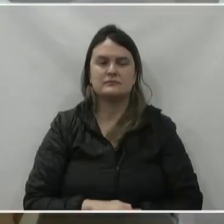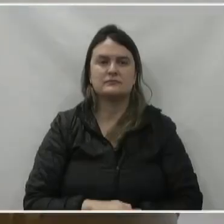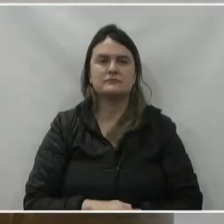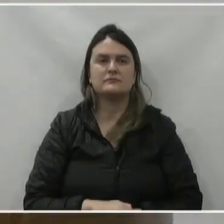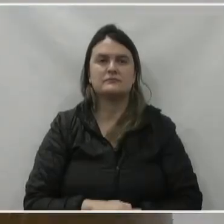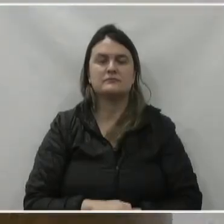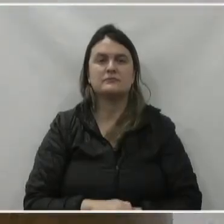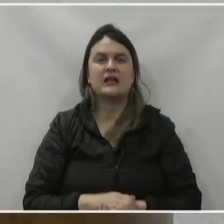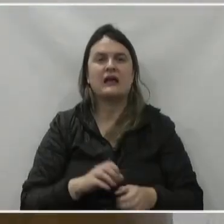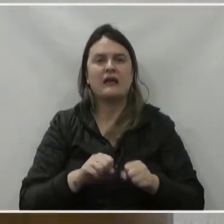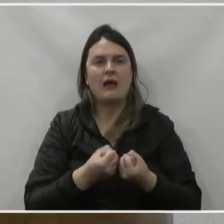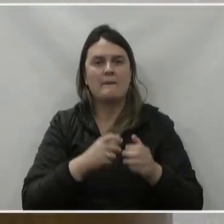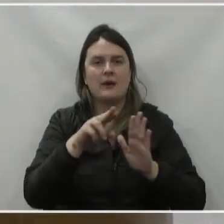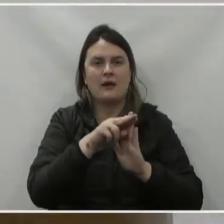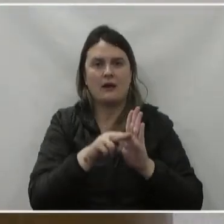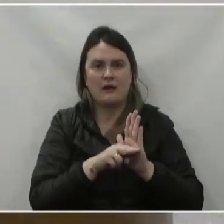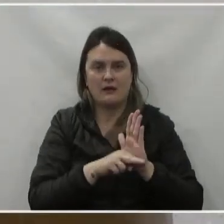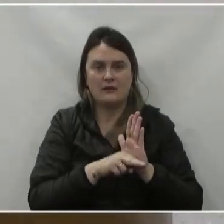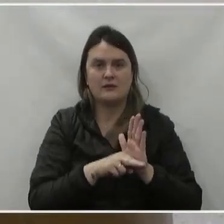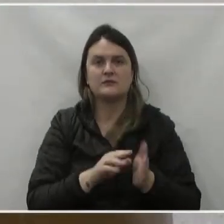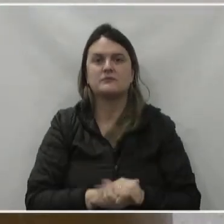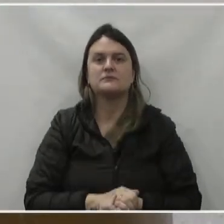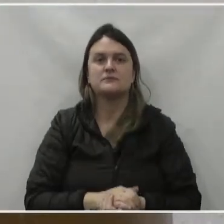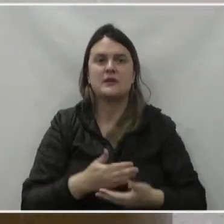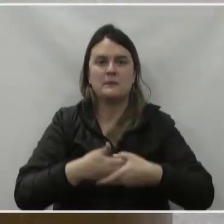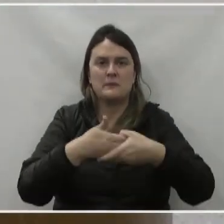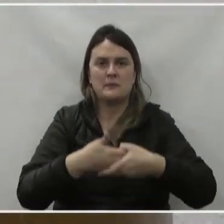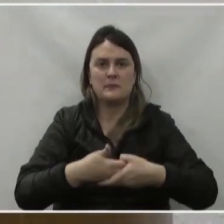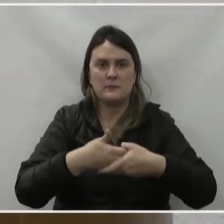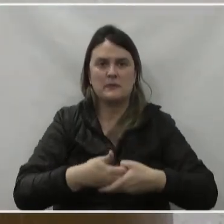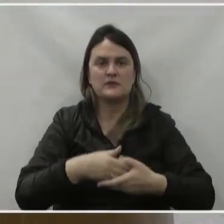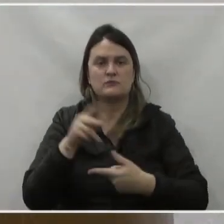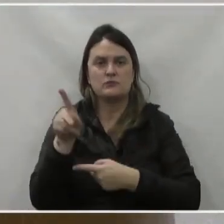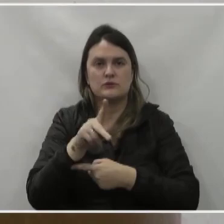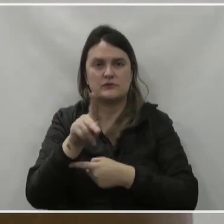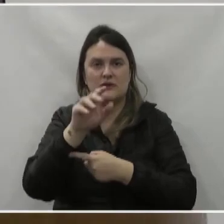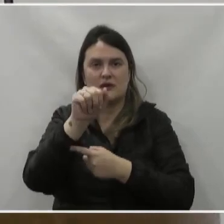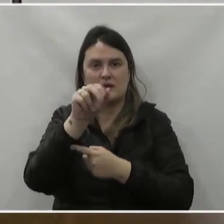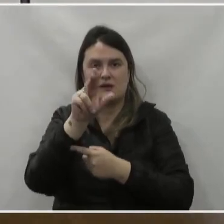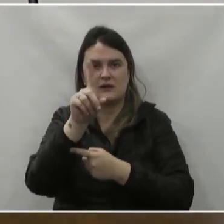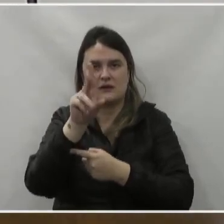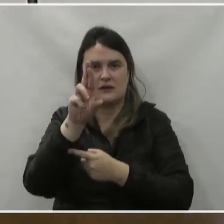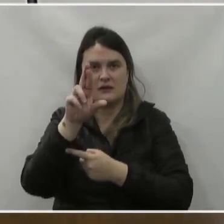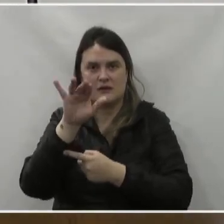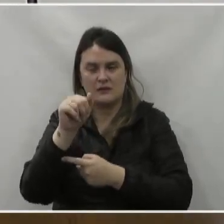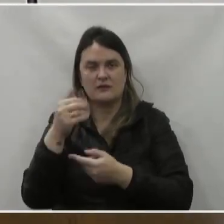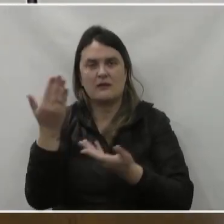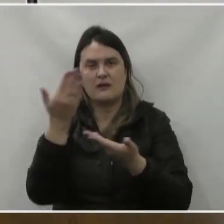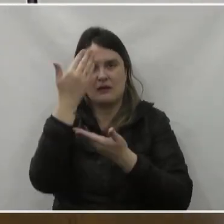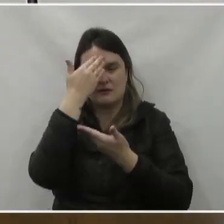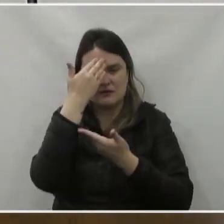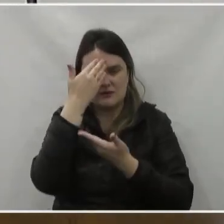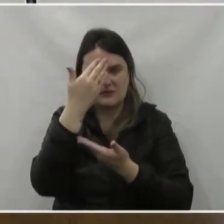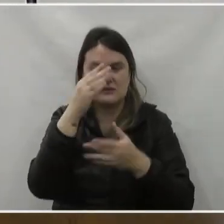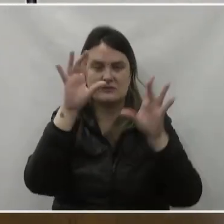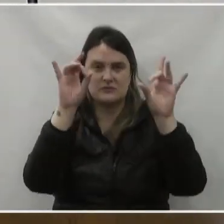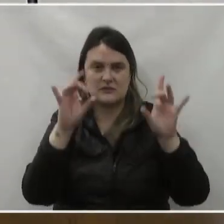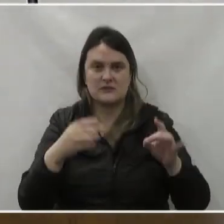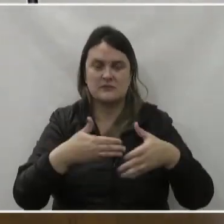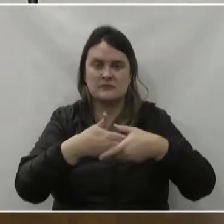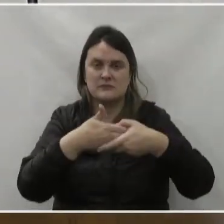Vamos quebrar o protocolo um pouquinho, parabenizar a professora Adria pelas palavras e agradecer, meus